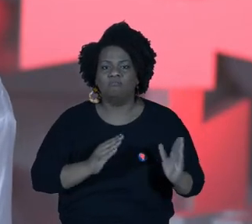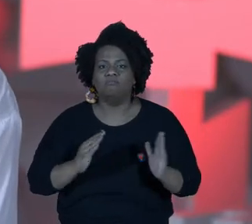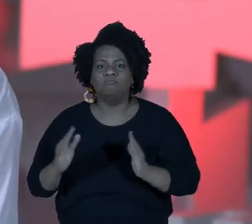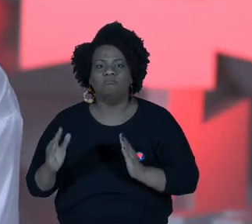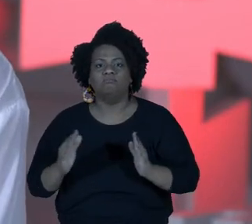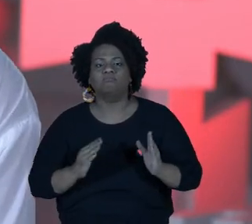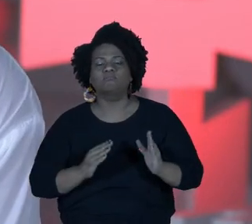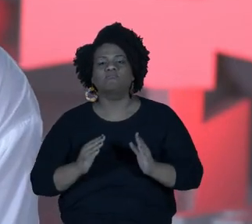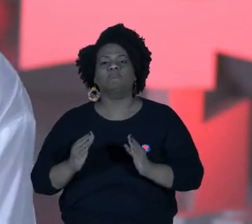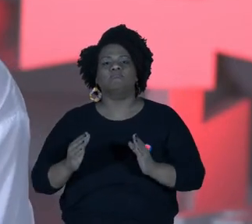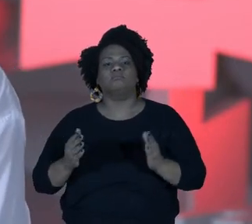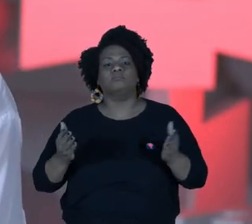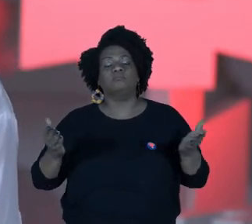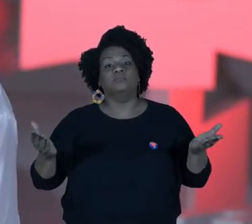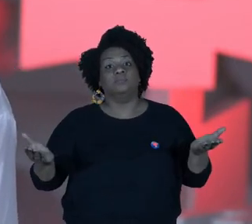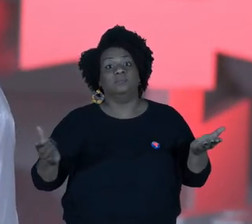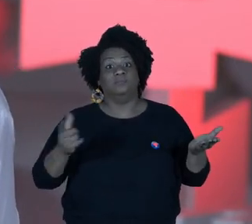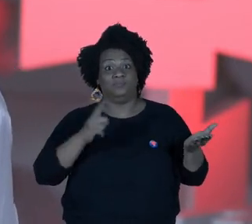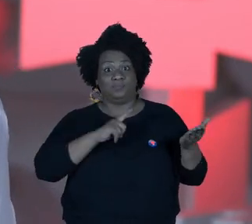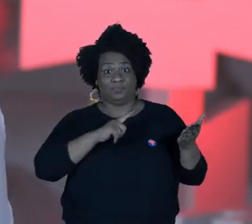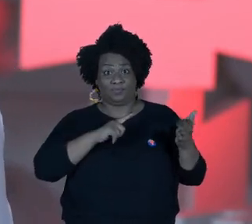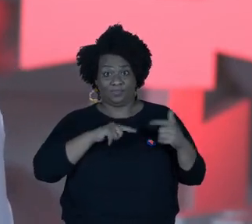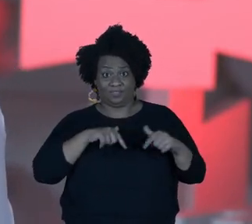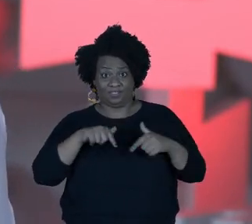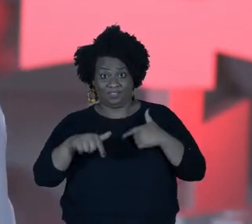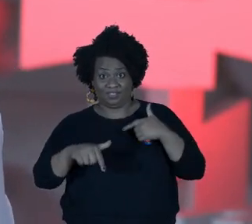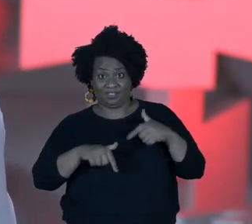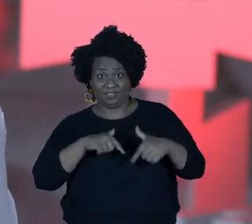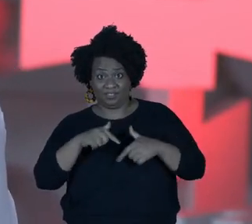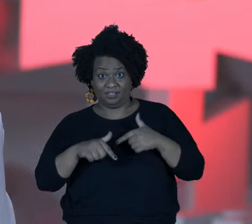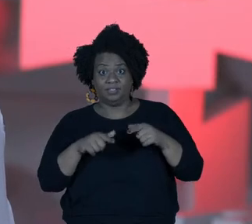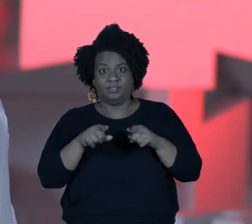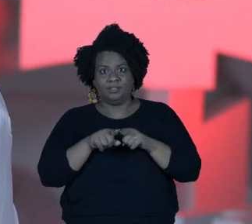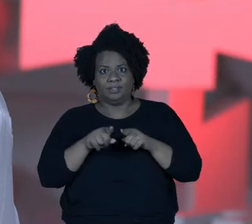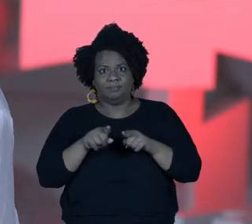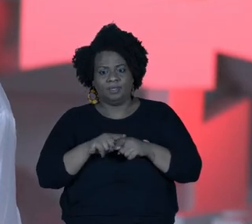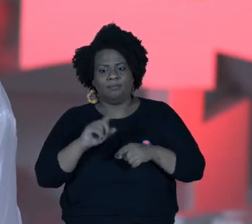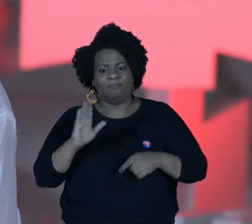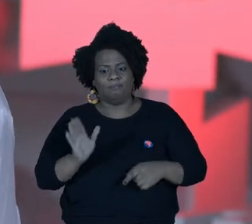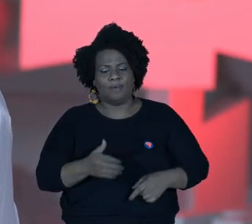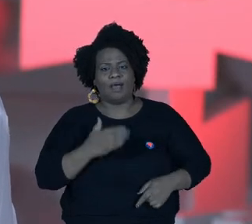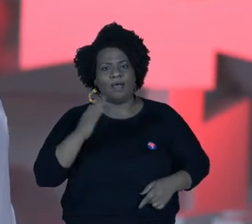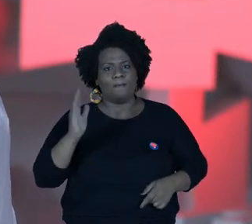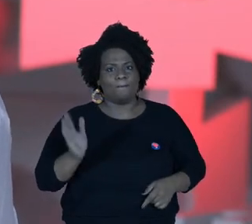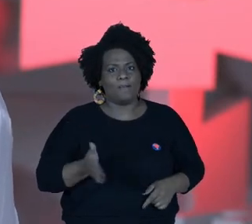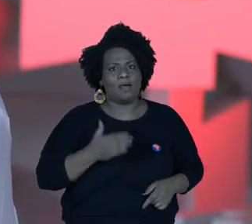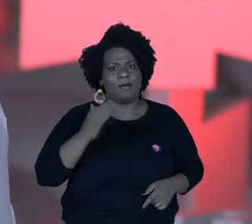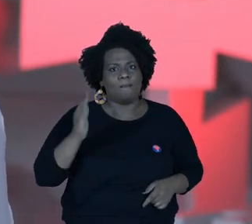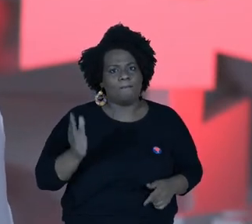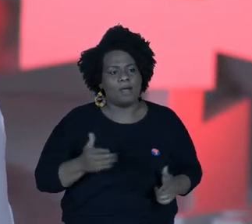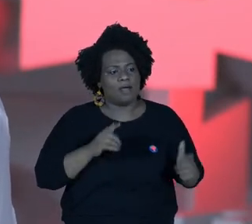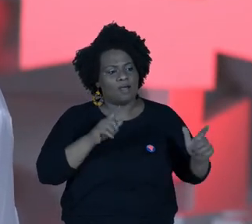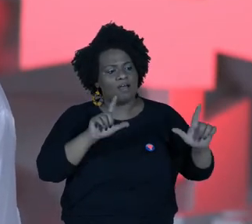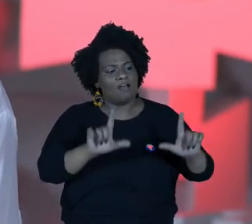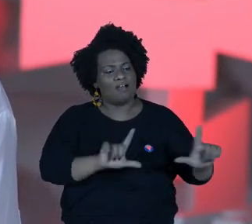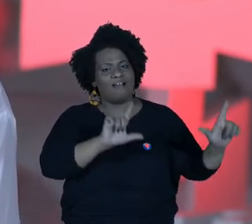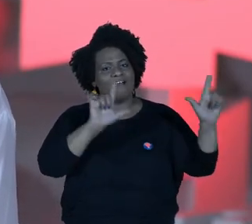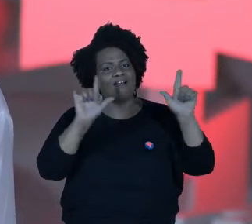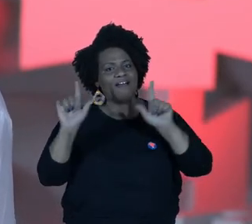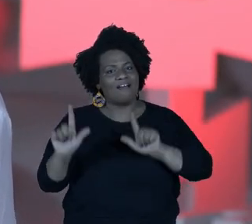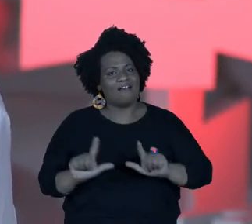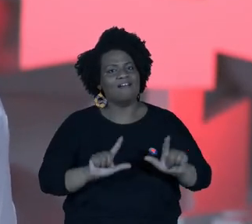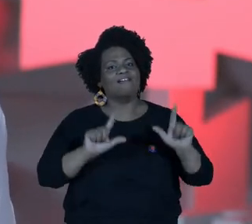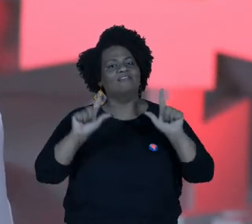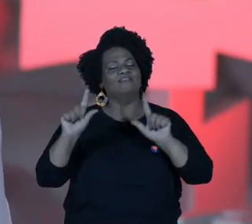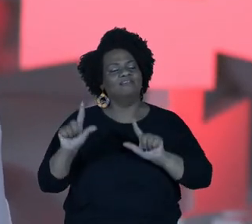Então, esse trabalho é um trabalho também das passagens. O trabalho de Vicky Muniz é o trabalho das passagens.